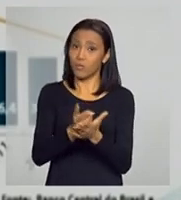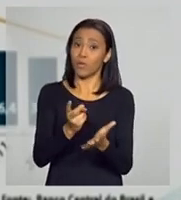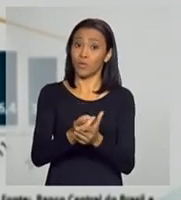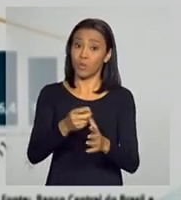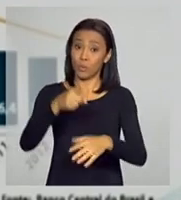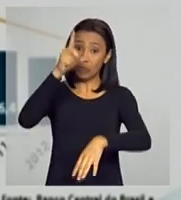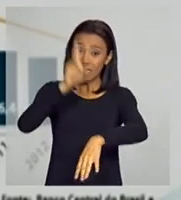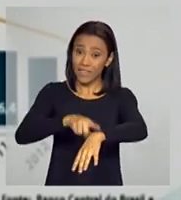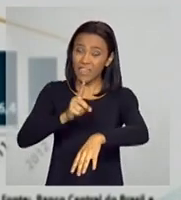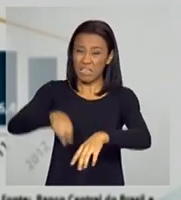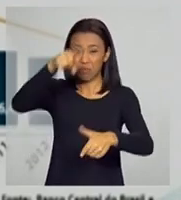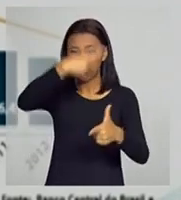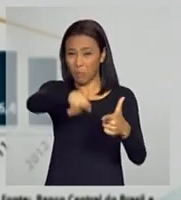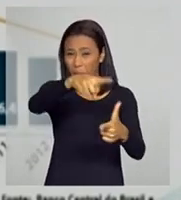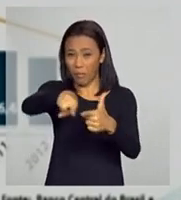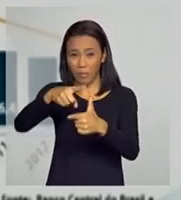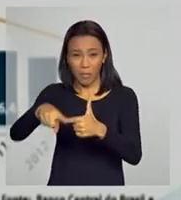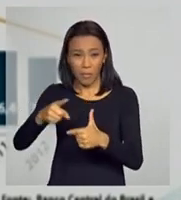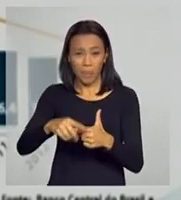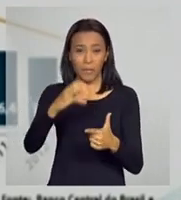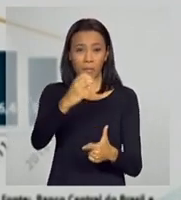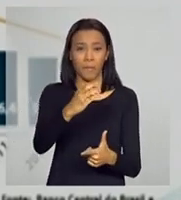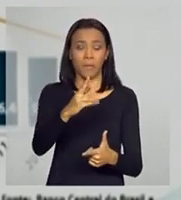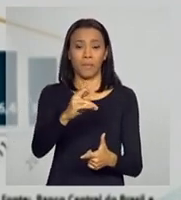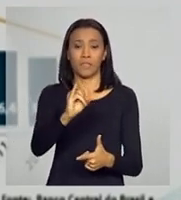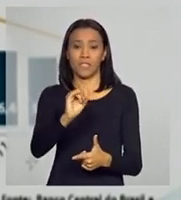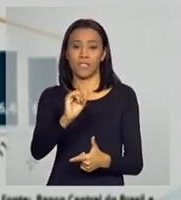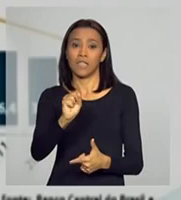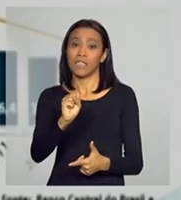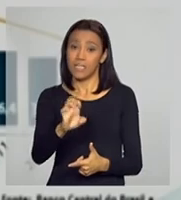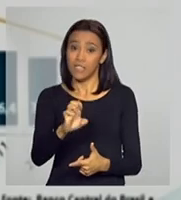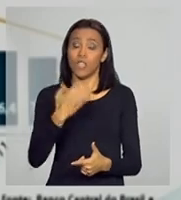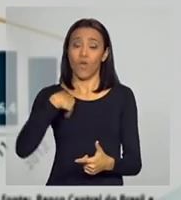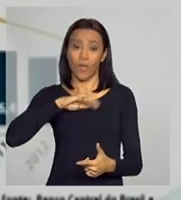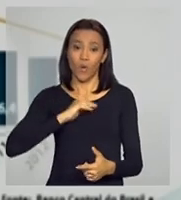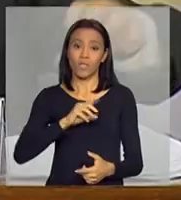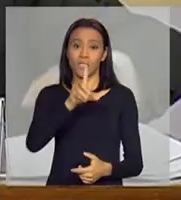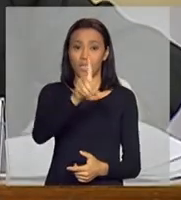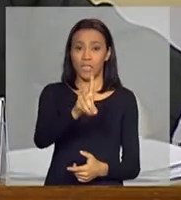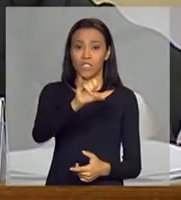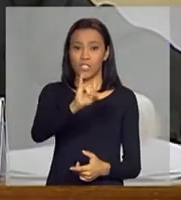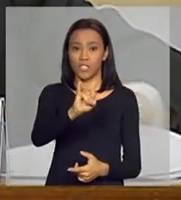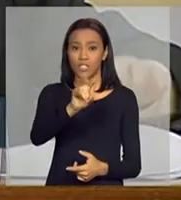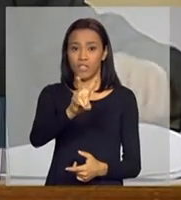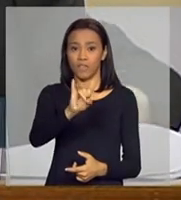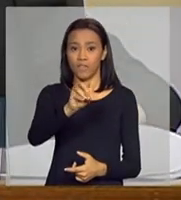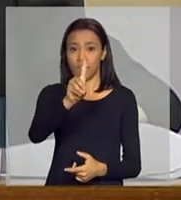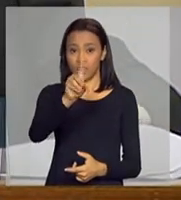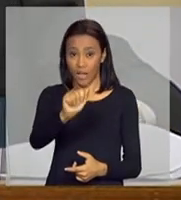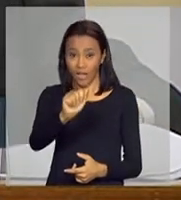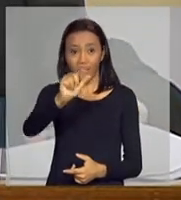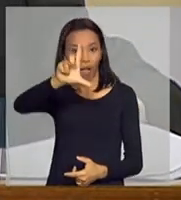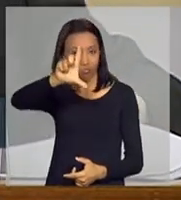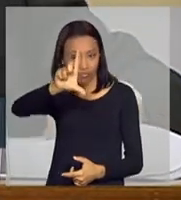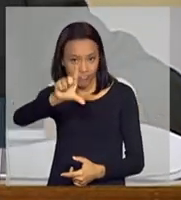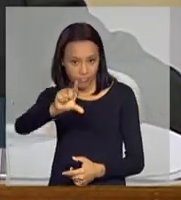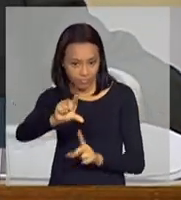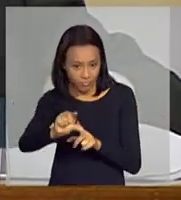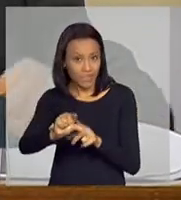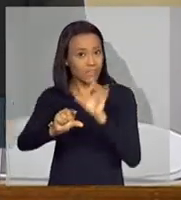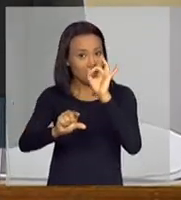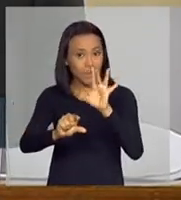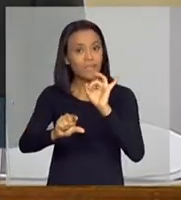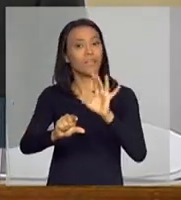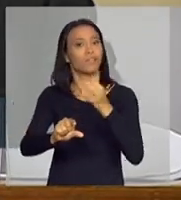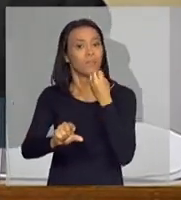crise né mesmo no período da crise a nossa dívida caindo o que é uma situação muito especial do ponto de